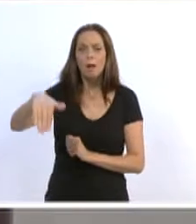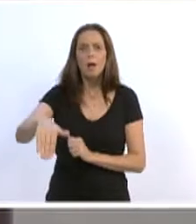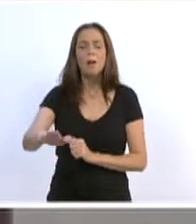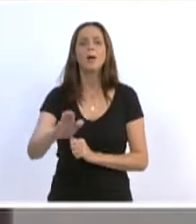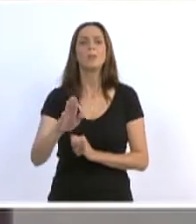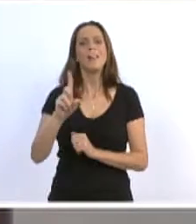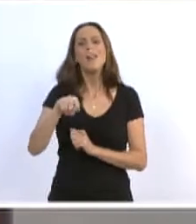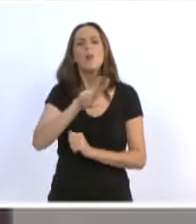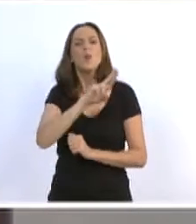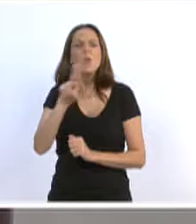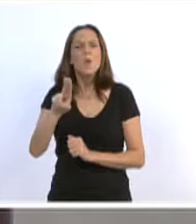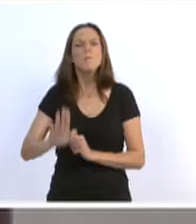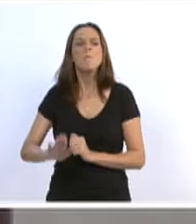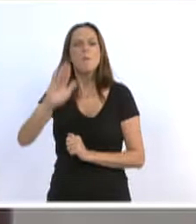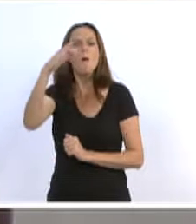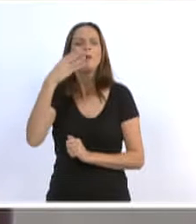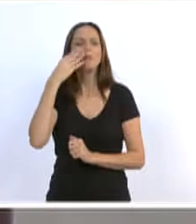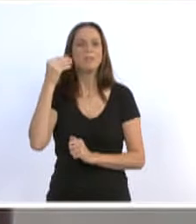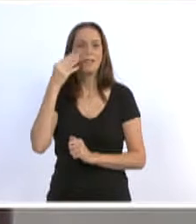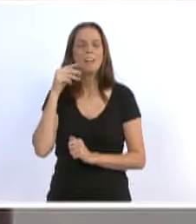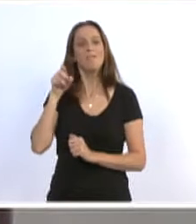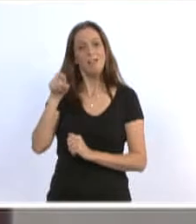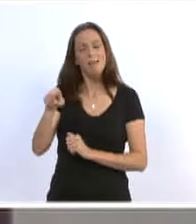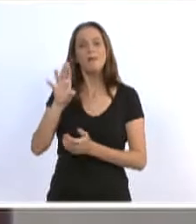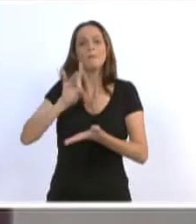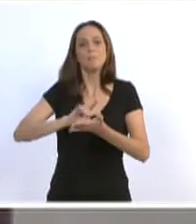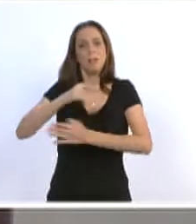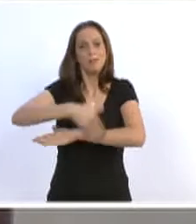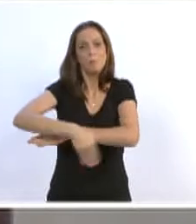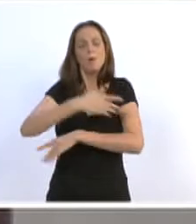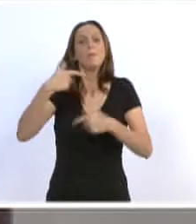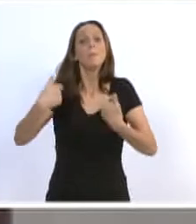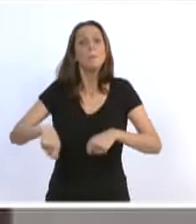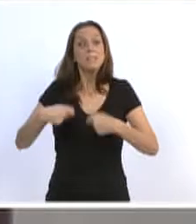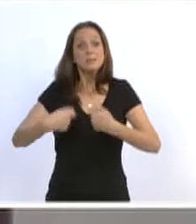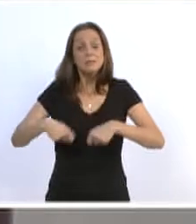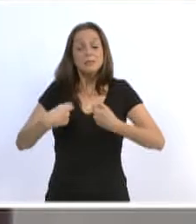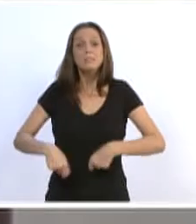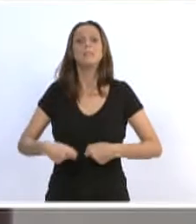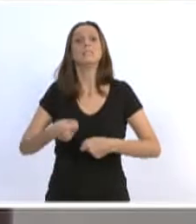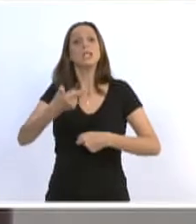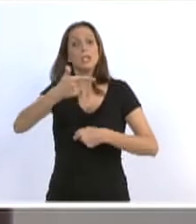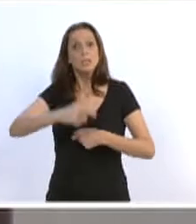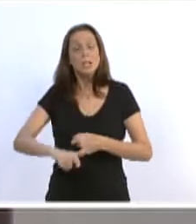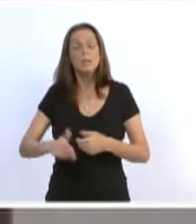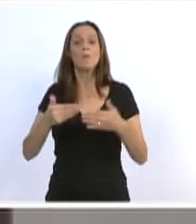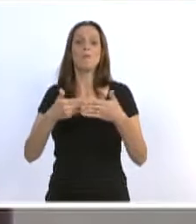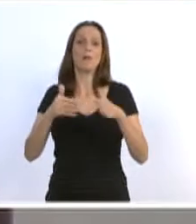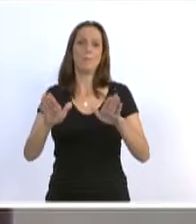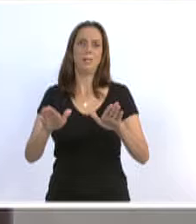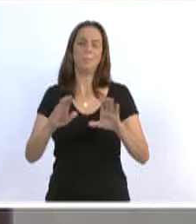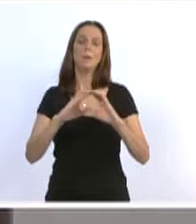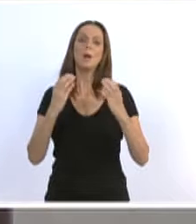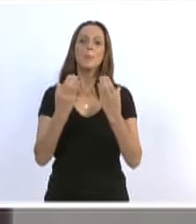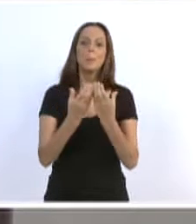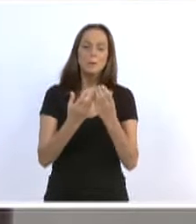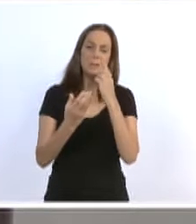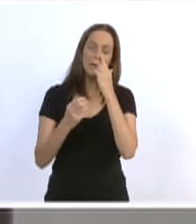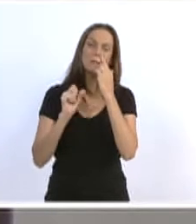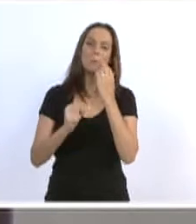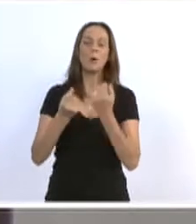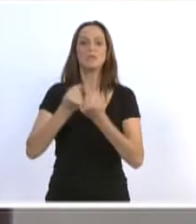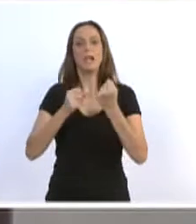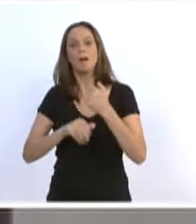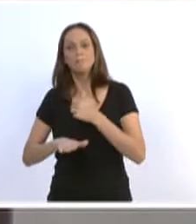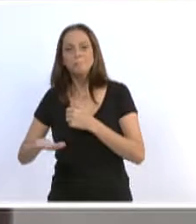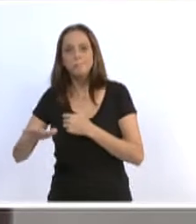velha com certeza essa é uma via que tem que ser o quanto mais anos possível aberta reaberta para a comunidade porque aberta ela já era tem